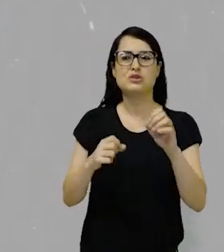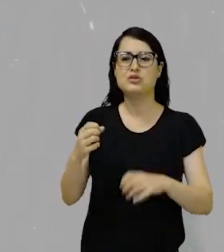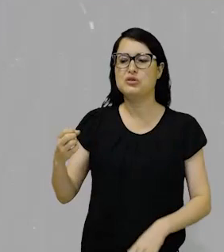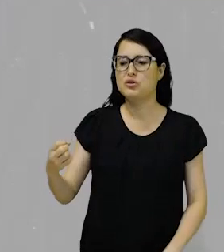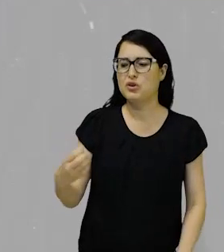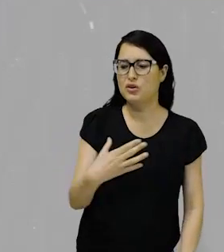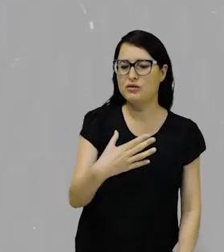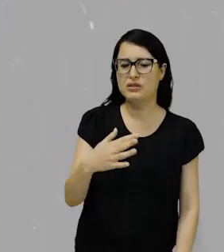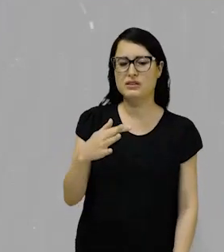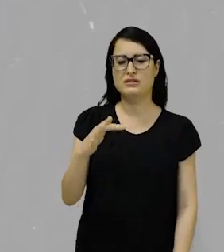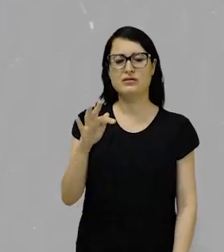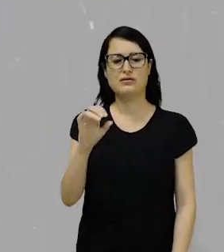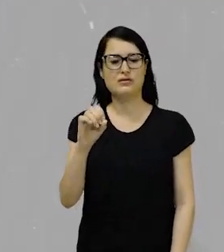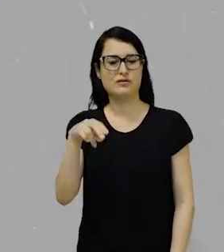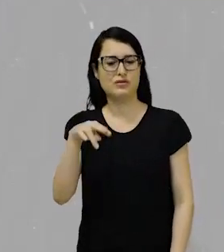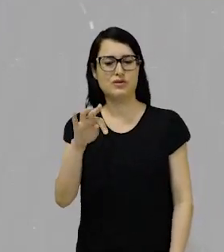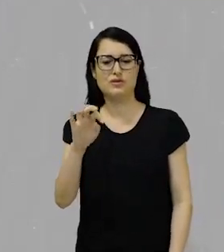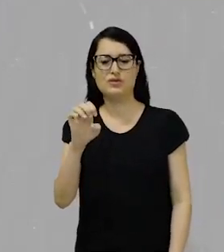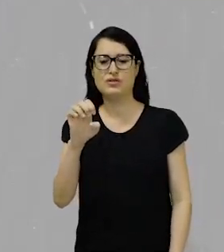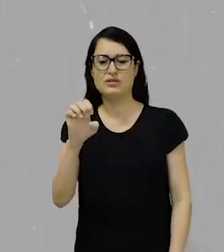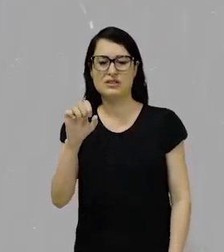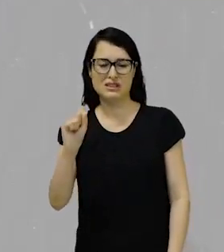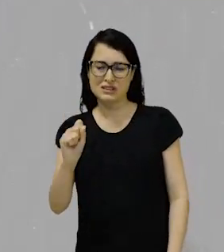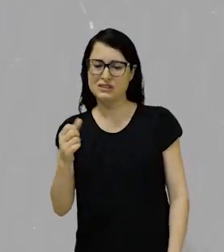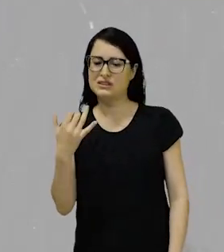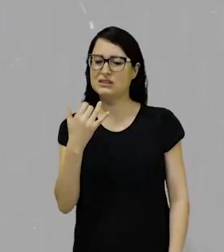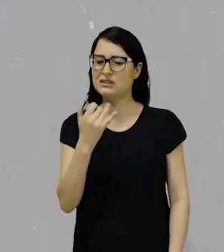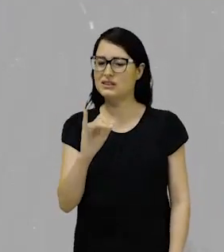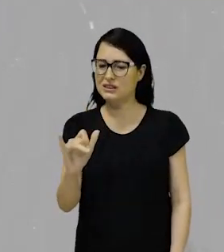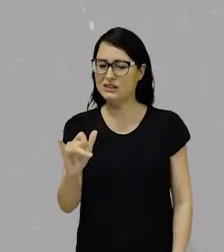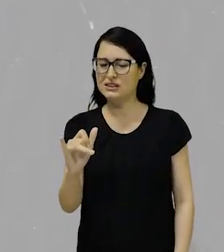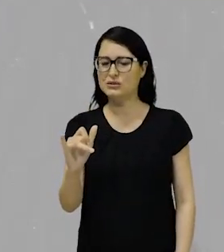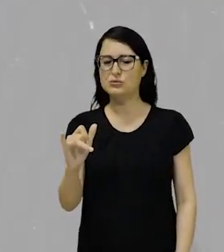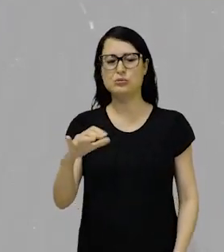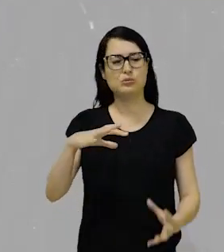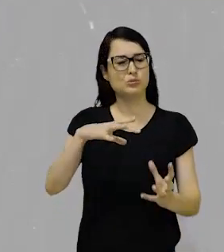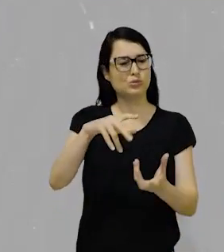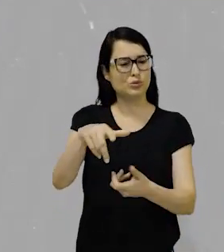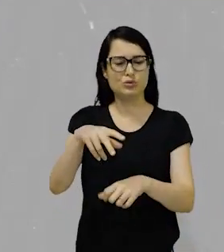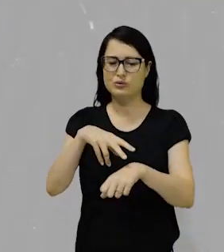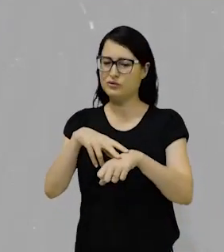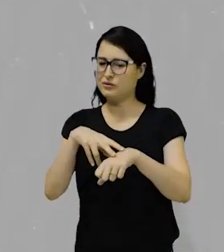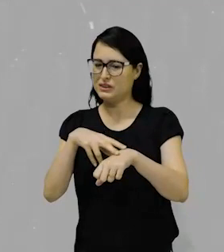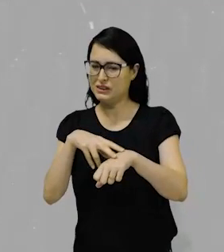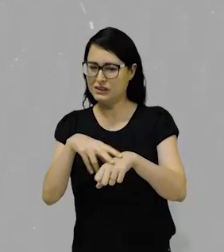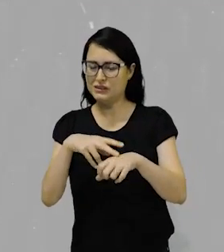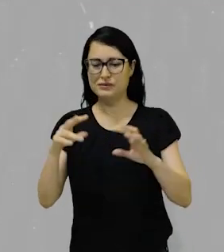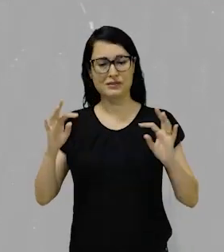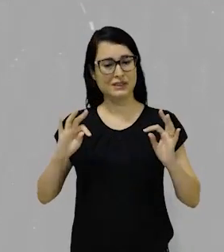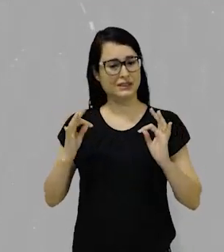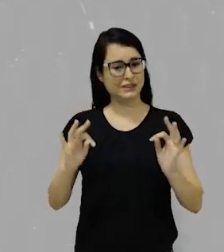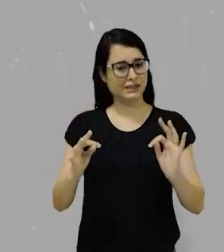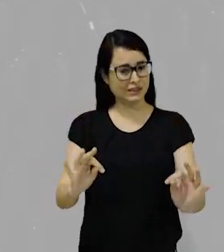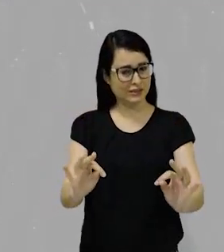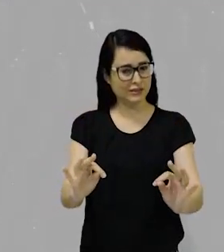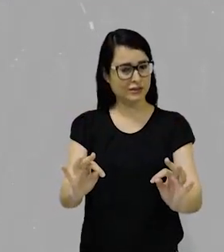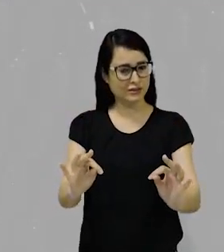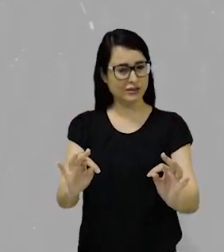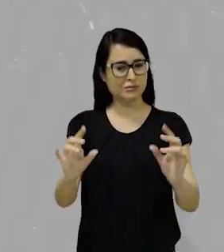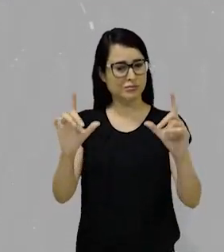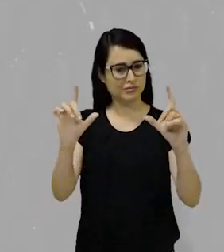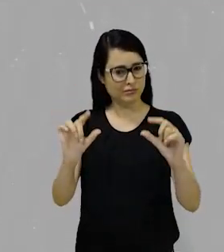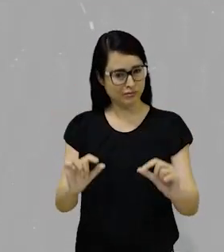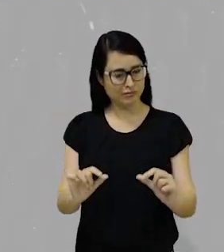de energia, né? O mundo verde, galera, tá certo? Tecnologias que consomem menos